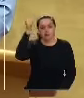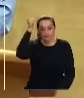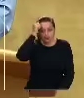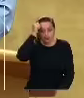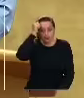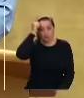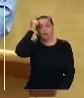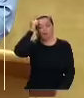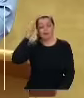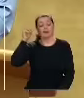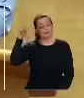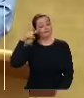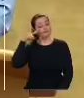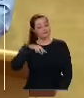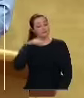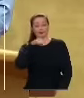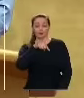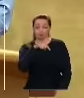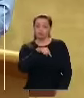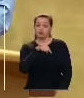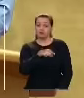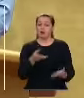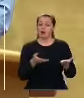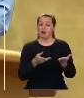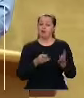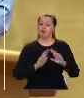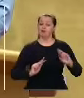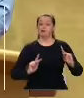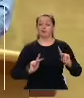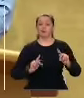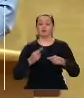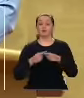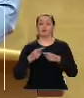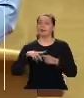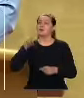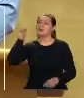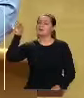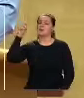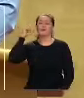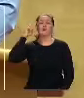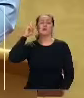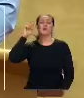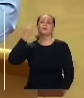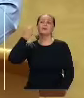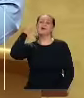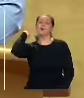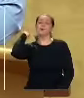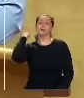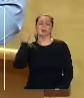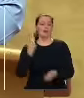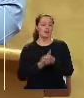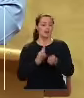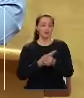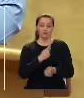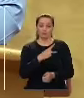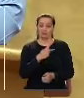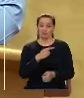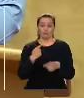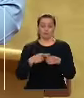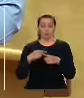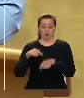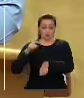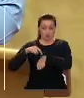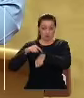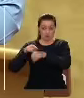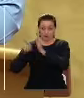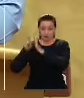bem intencionada, porque Ele não lembra mais do ontem. No céu não tem ontem. O tempo de Deus se